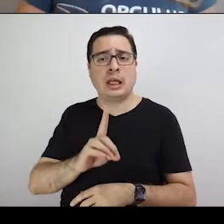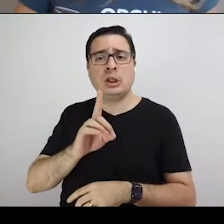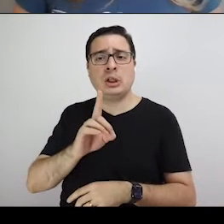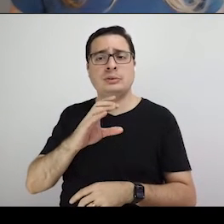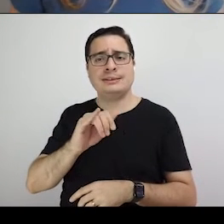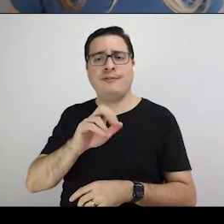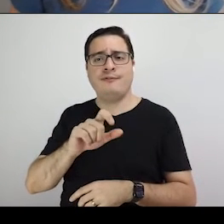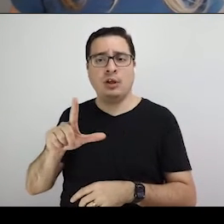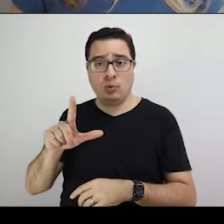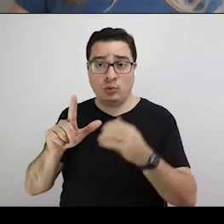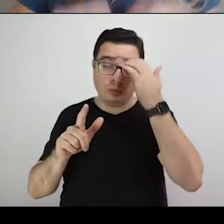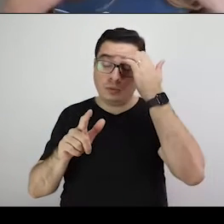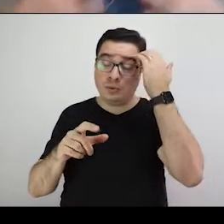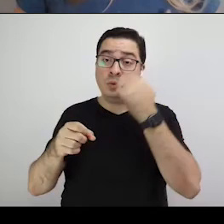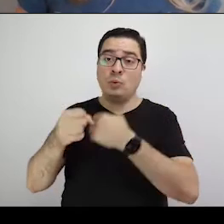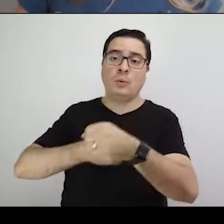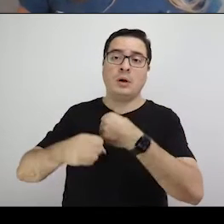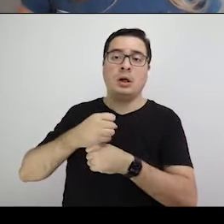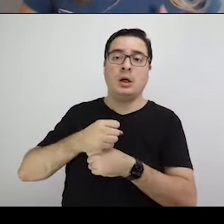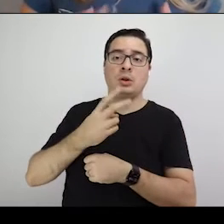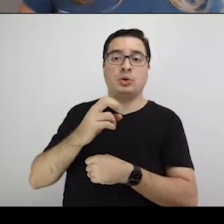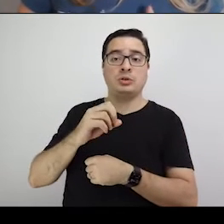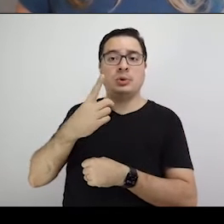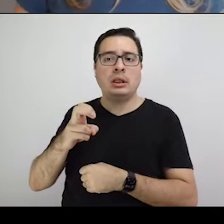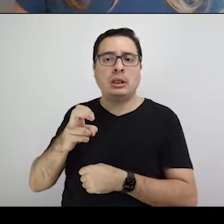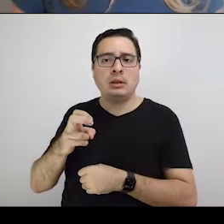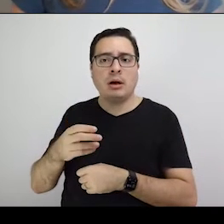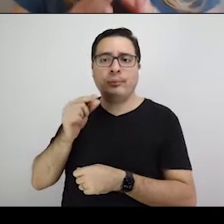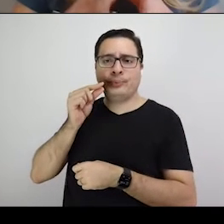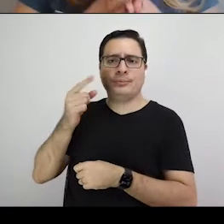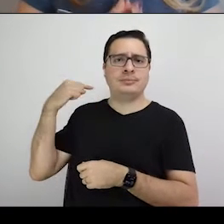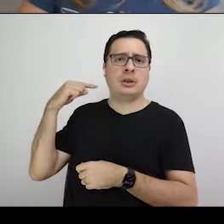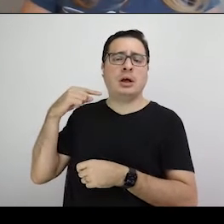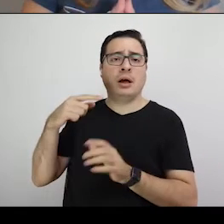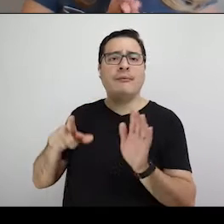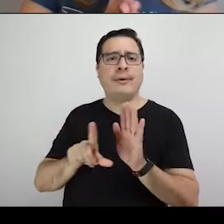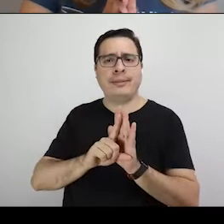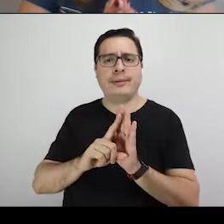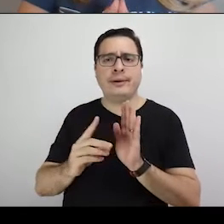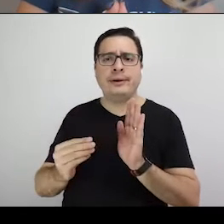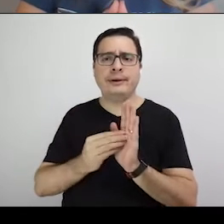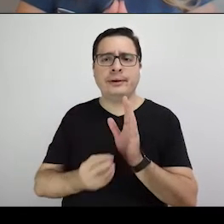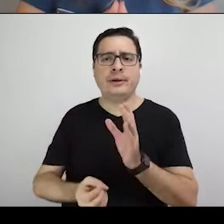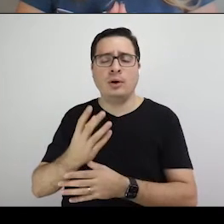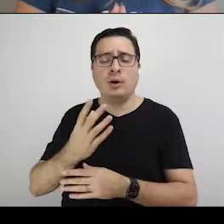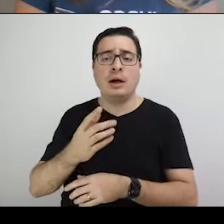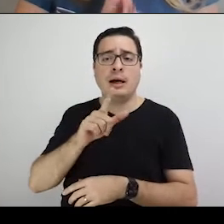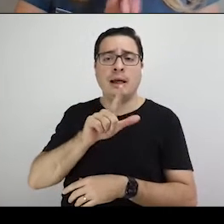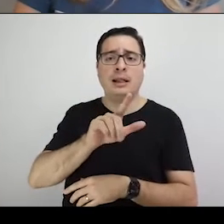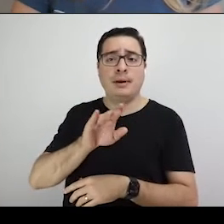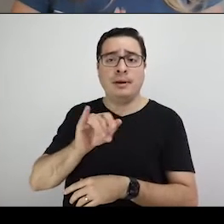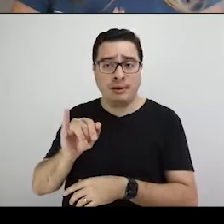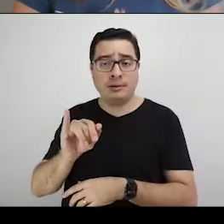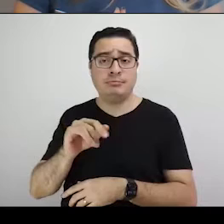em 2015, recente, institui a Lei Brasileira de Inclusão da Pessoa com Deficiência.